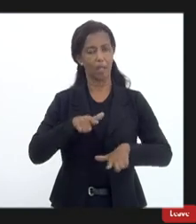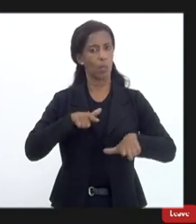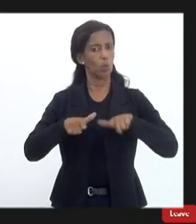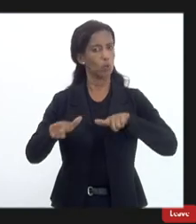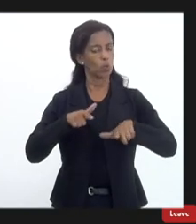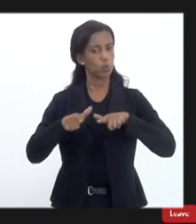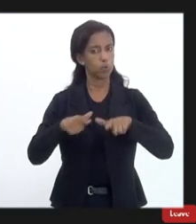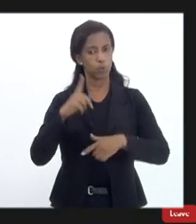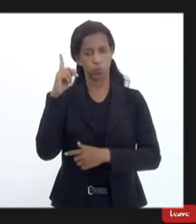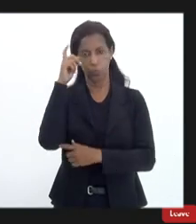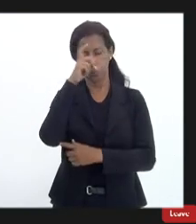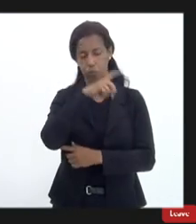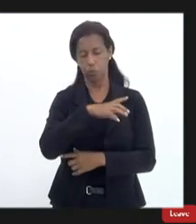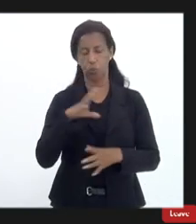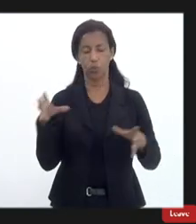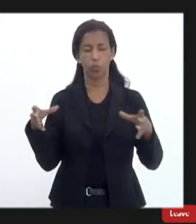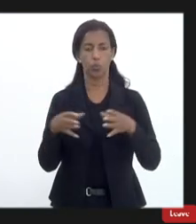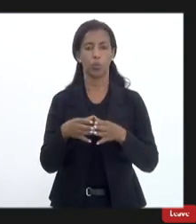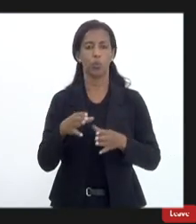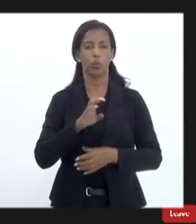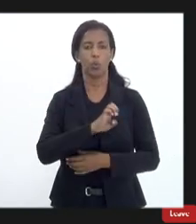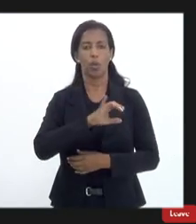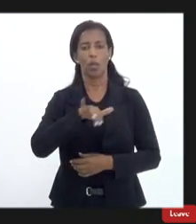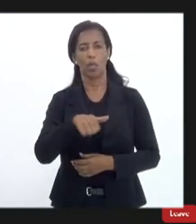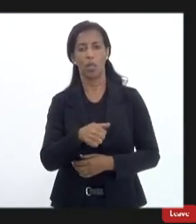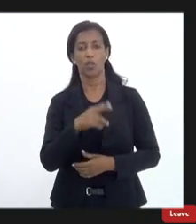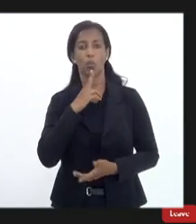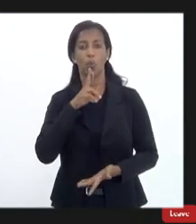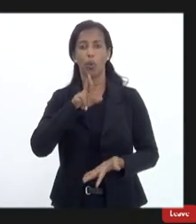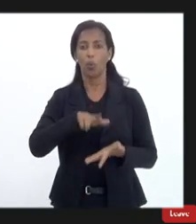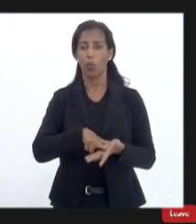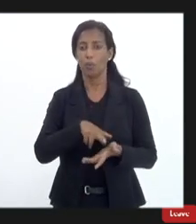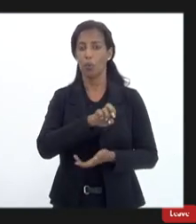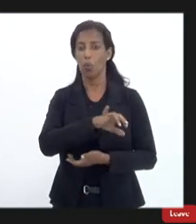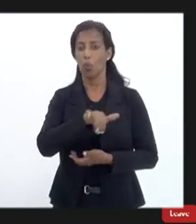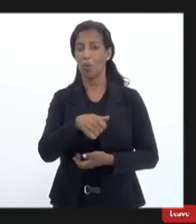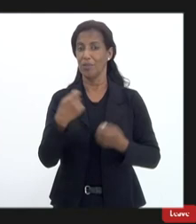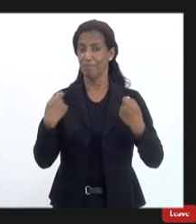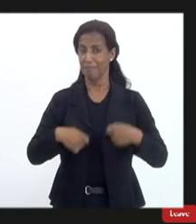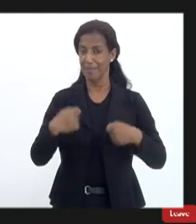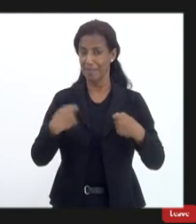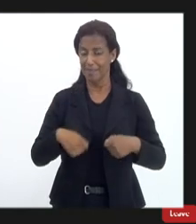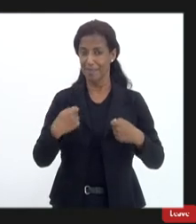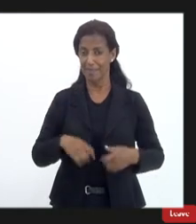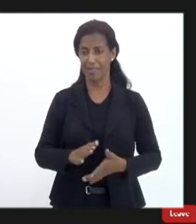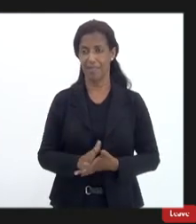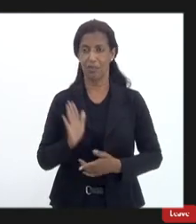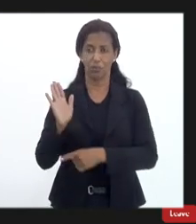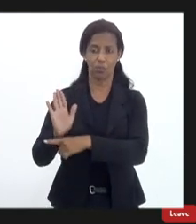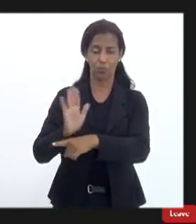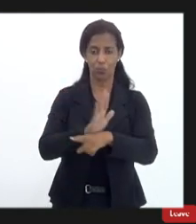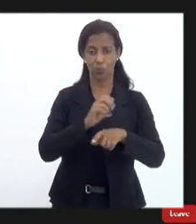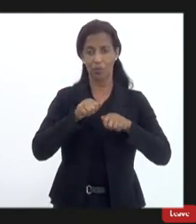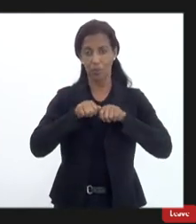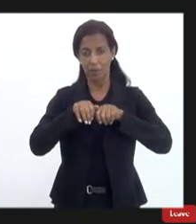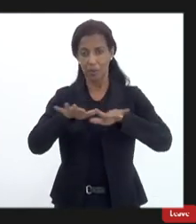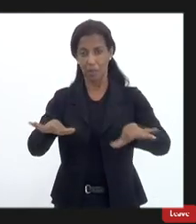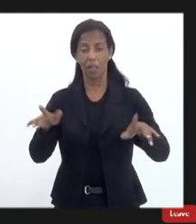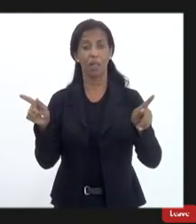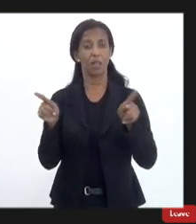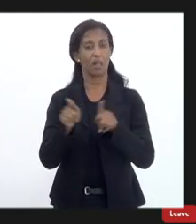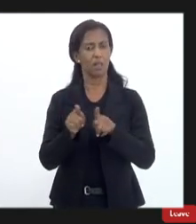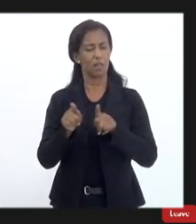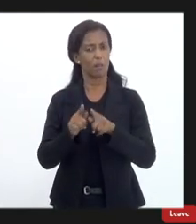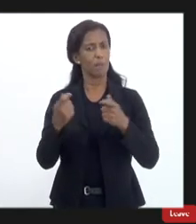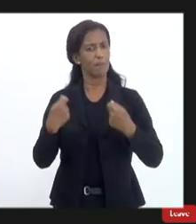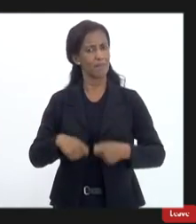Fórum de Educação de Jovens e Adultos, o reconhecimento que os sujeitos da EJA têm questões específicas, e dentro da pandemia eles também têm